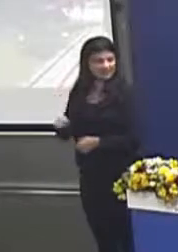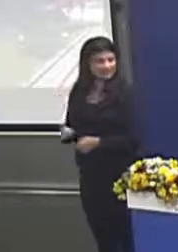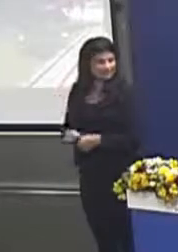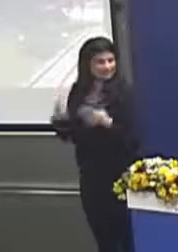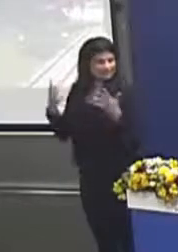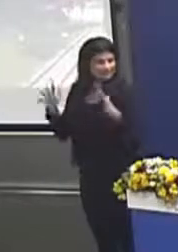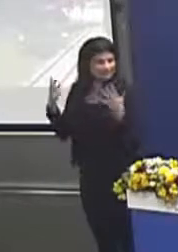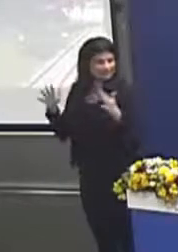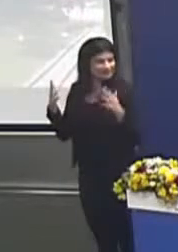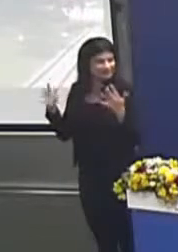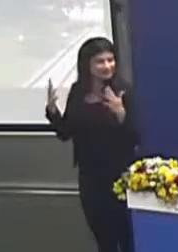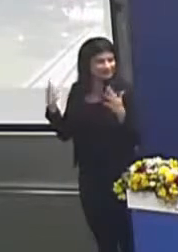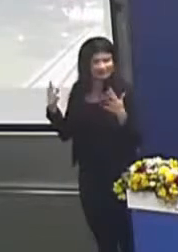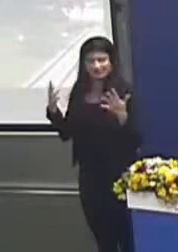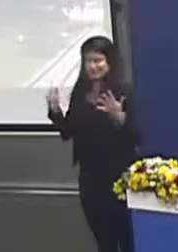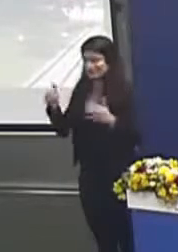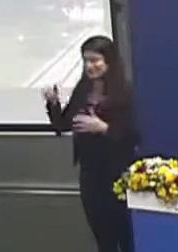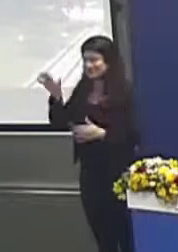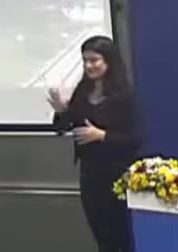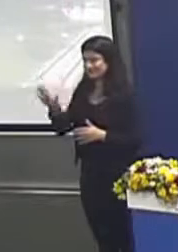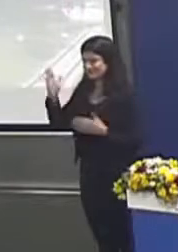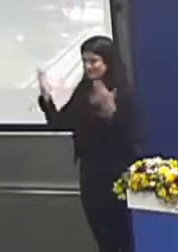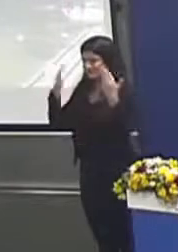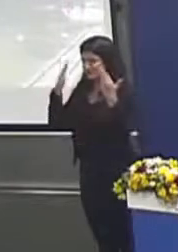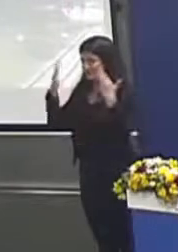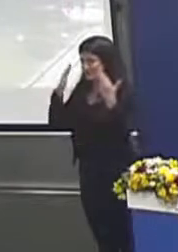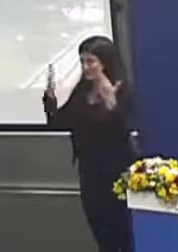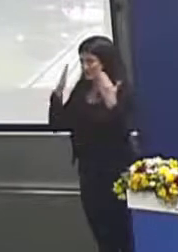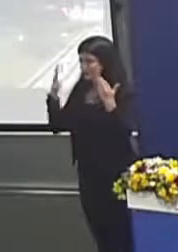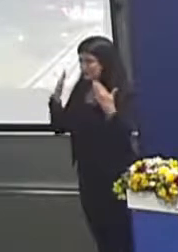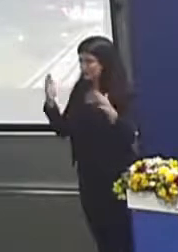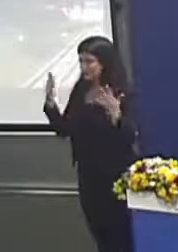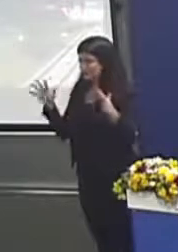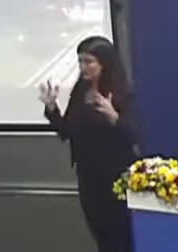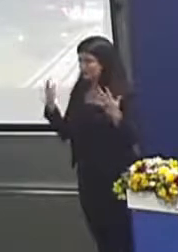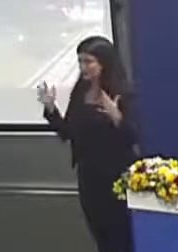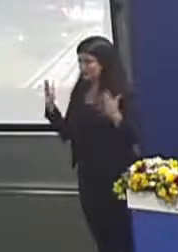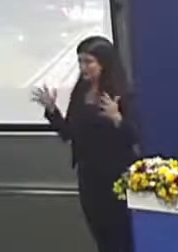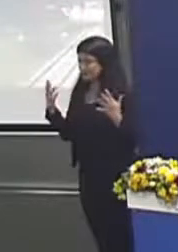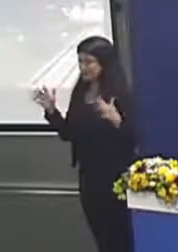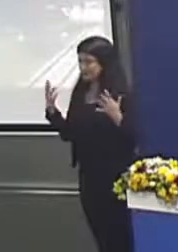pela Federação Nacional dos Psicólogos.